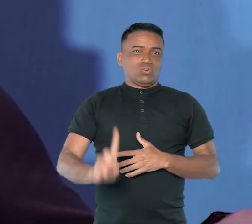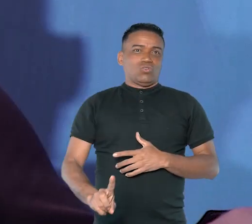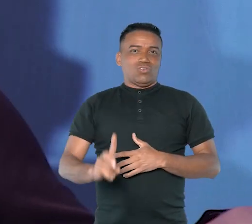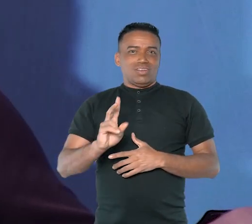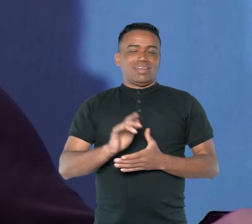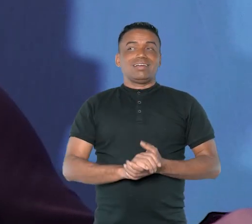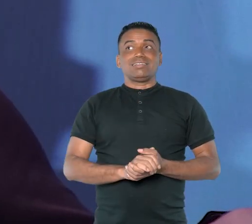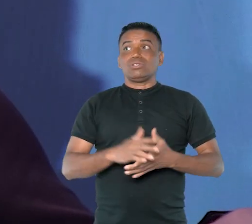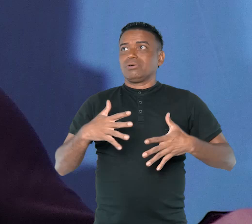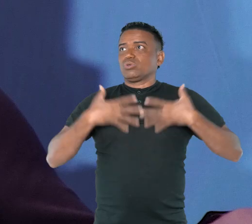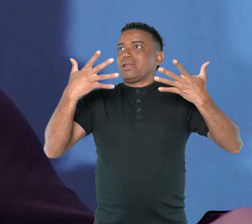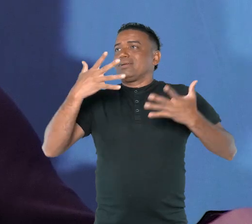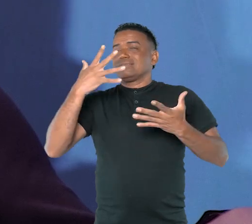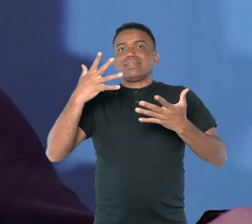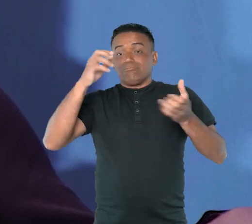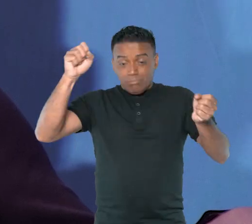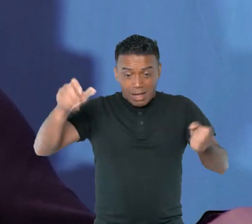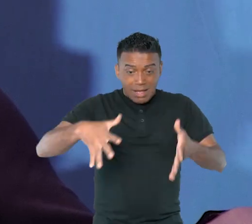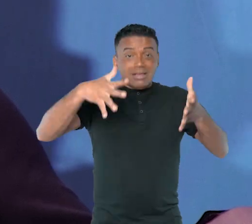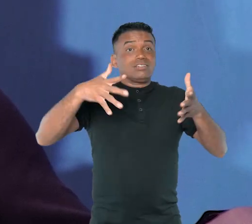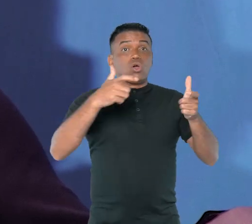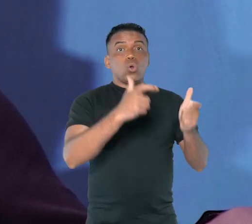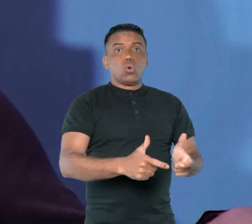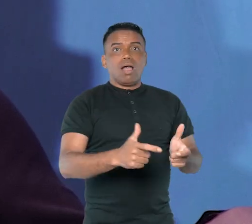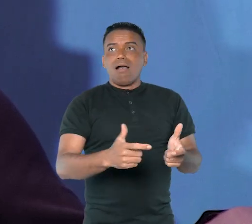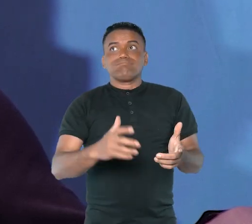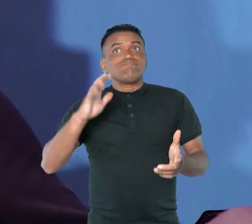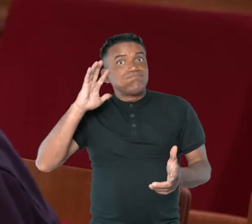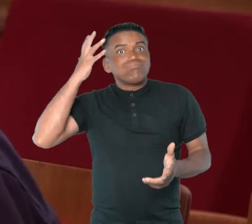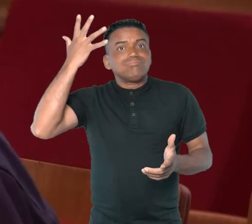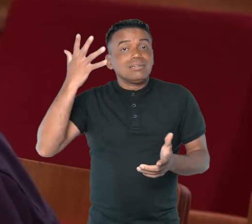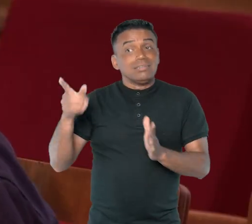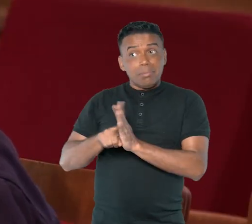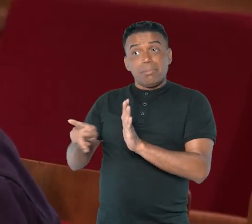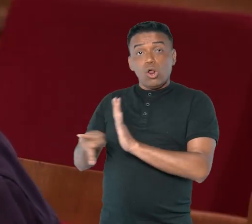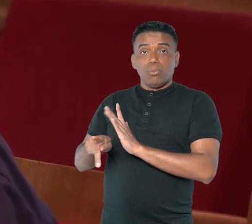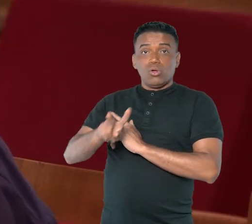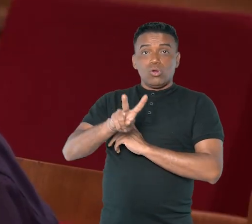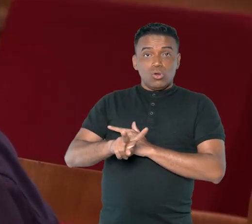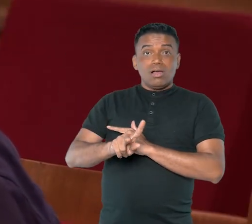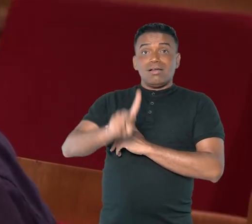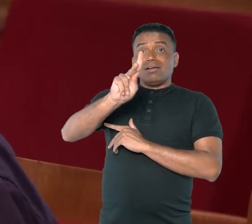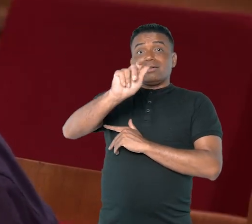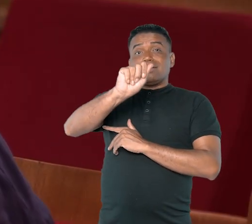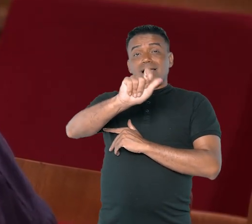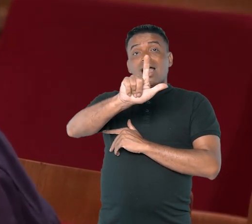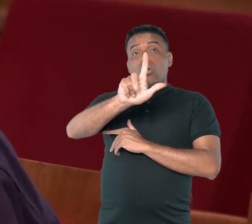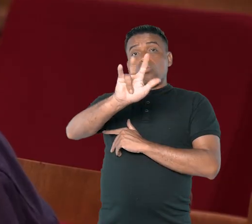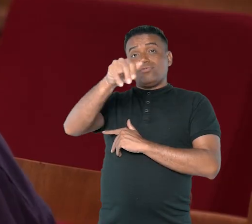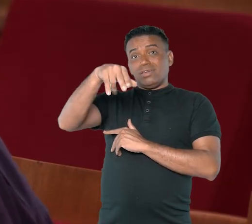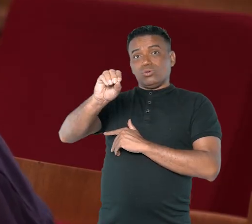gente tem uma surpresa, a gente tem um encanto, a gente está indo para um lugar imprevisto, que é o que acontece um pouco com o livro do Calvino também. Claro que ali são cidades